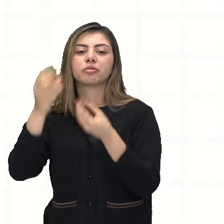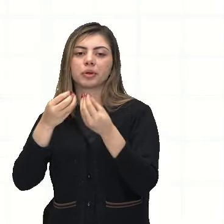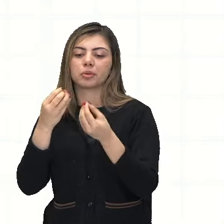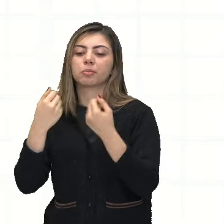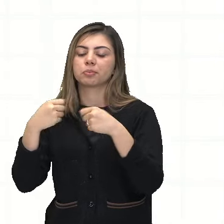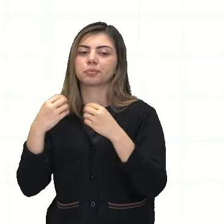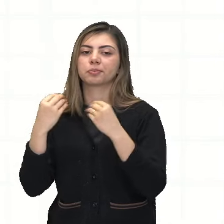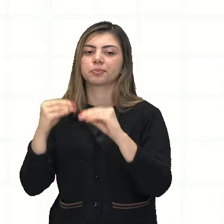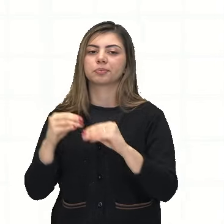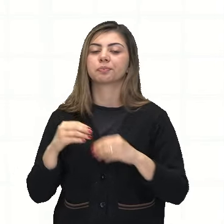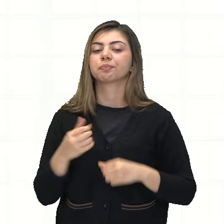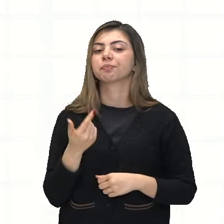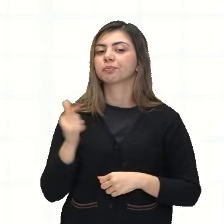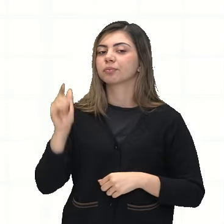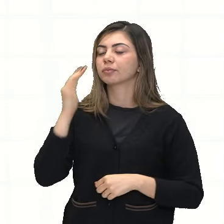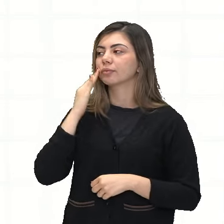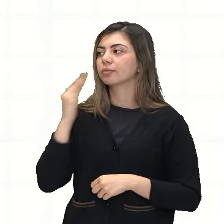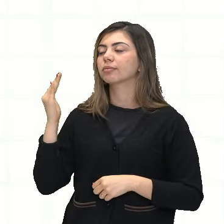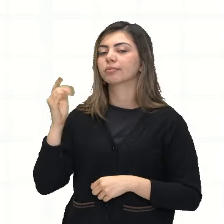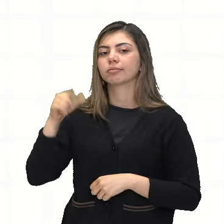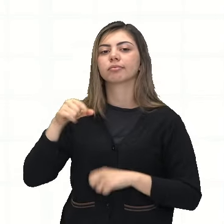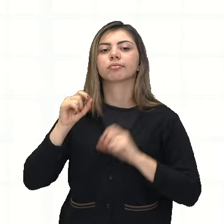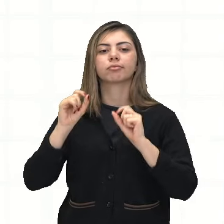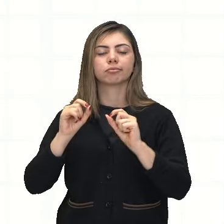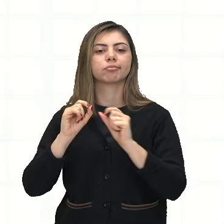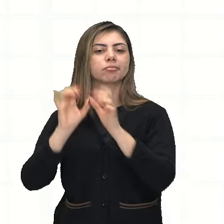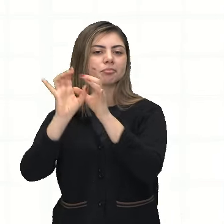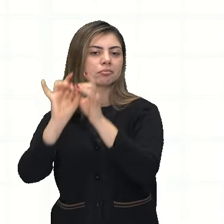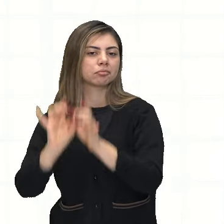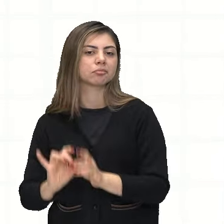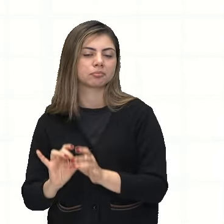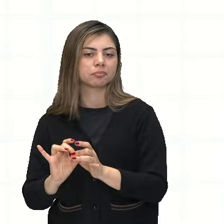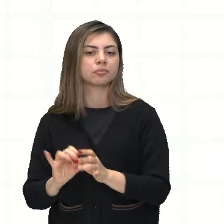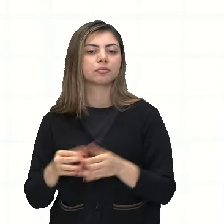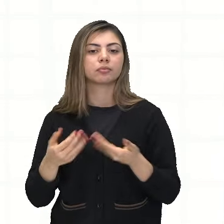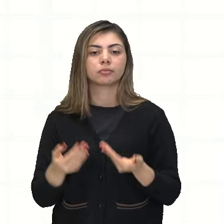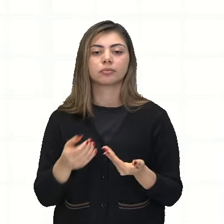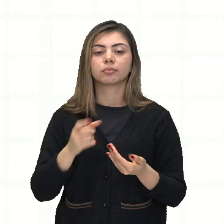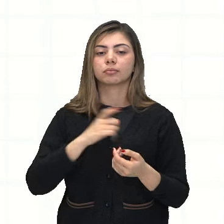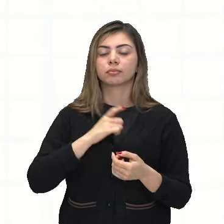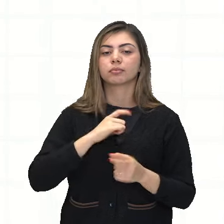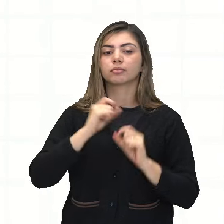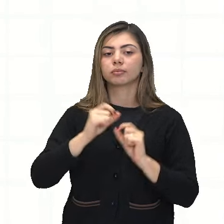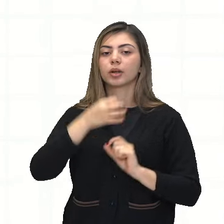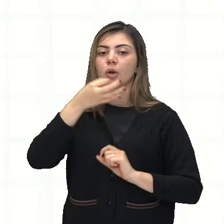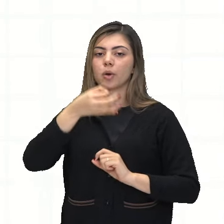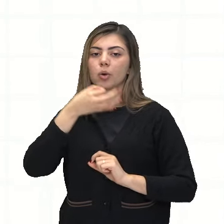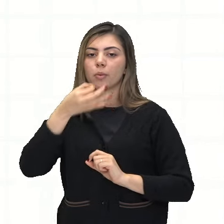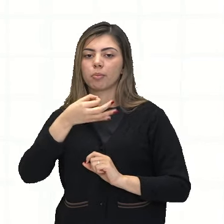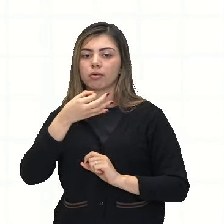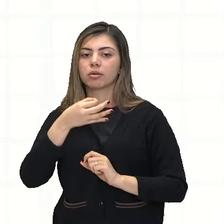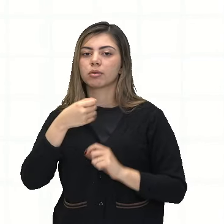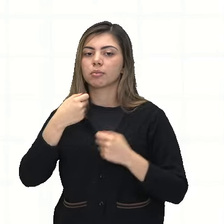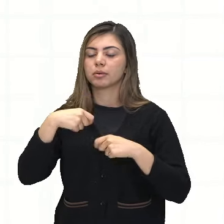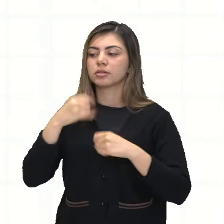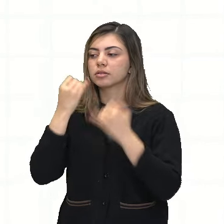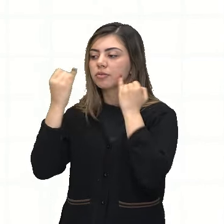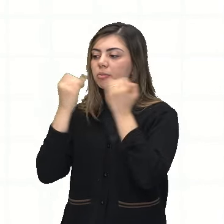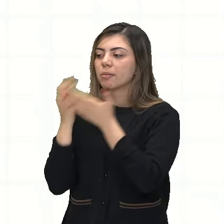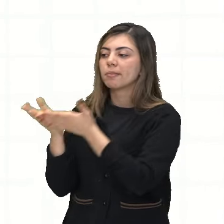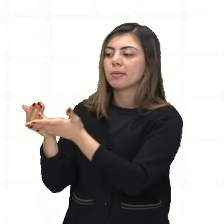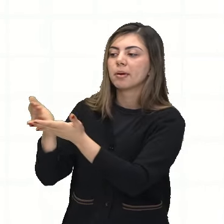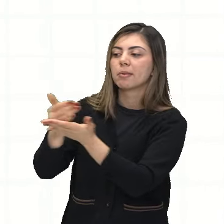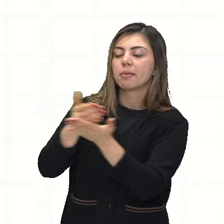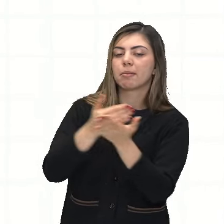coerência né os argumentos apresentados no texto devem ser consistentes entre si eu preciso fazer